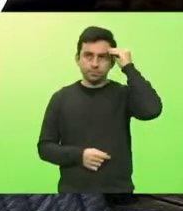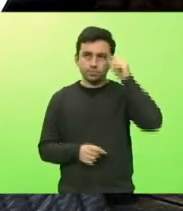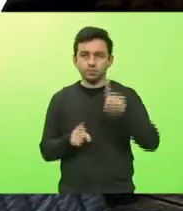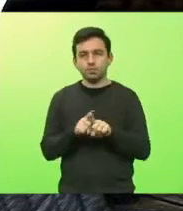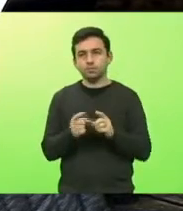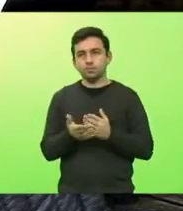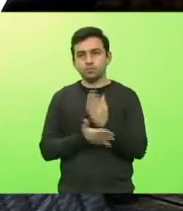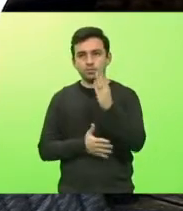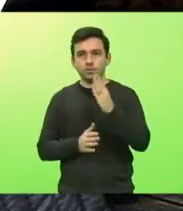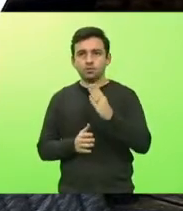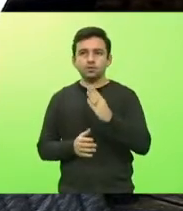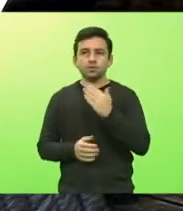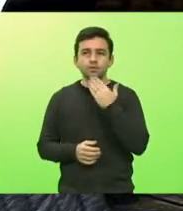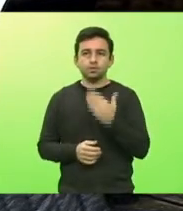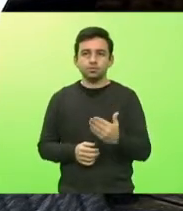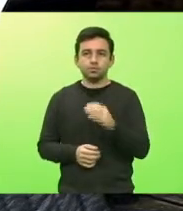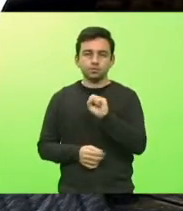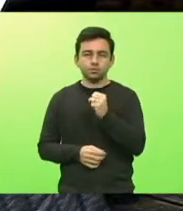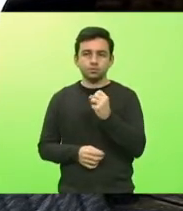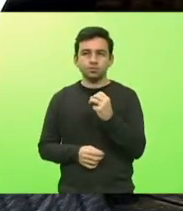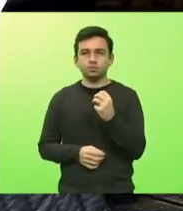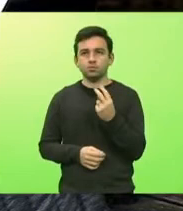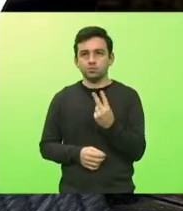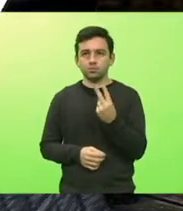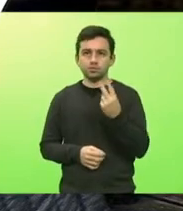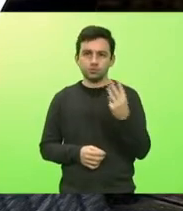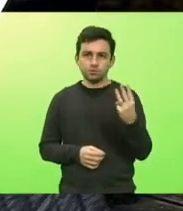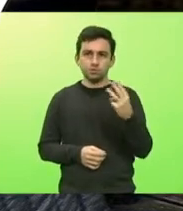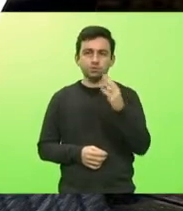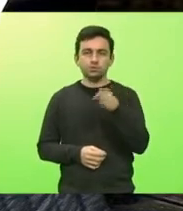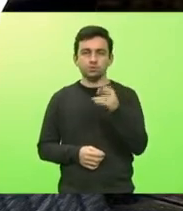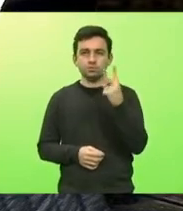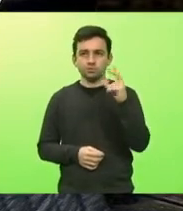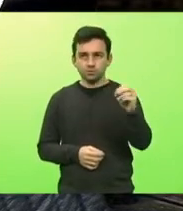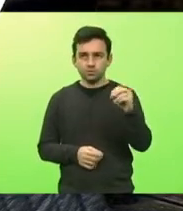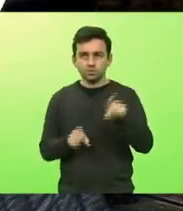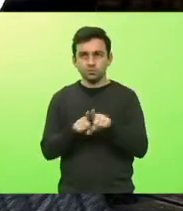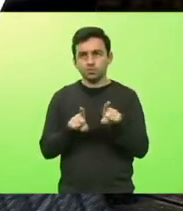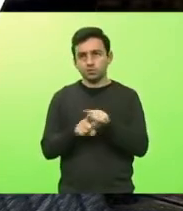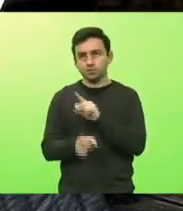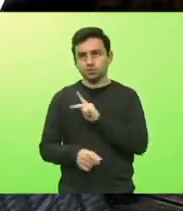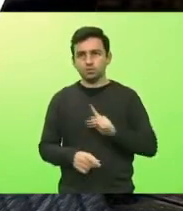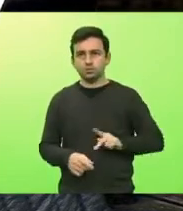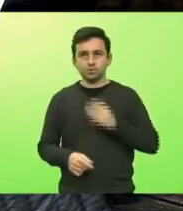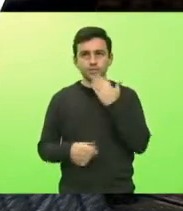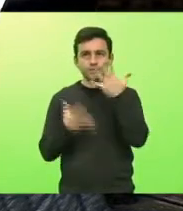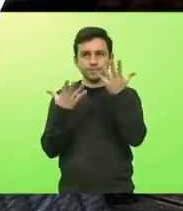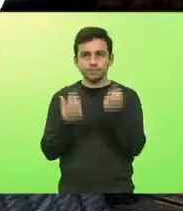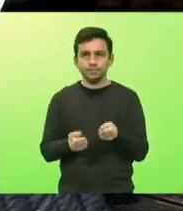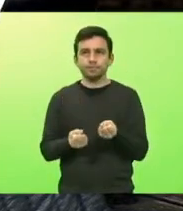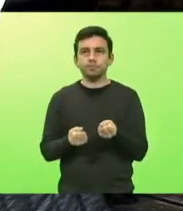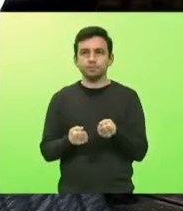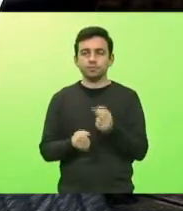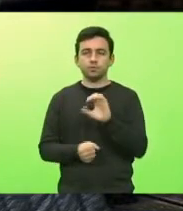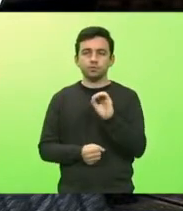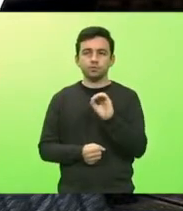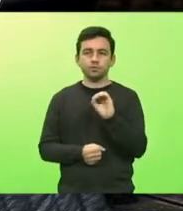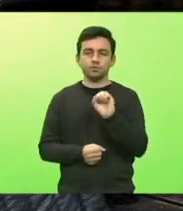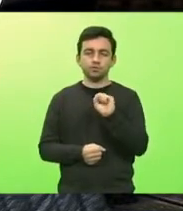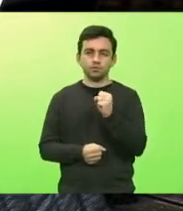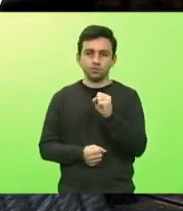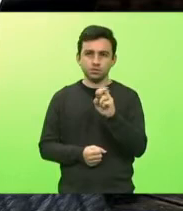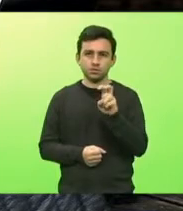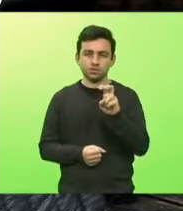requerimento 823/2020. Igualmente, o senhor presidente deferiu os requerimentos 805 a 815,